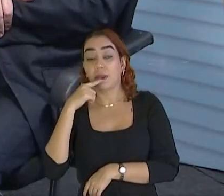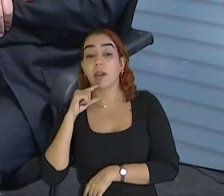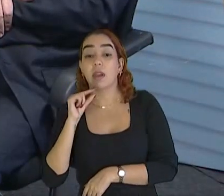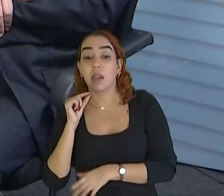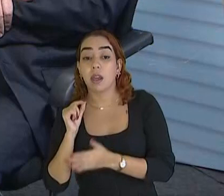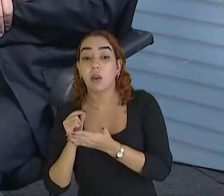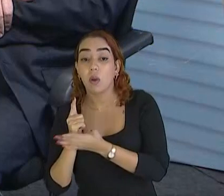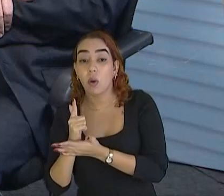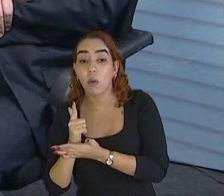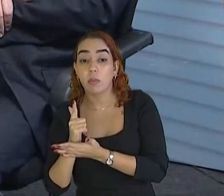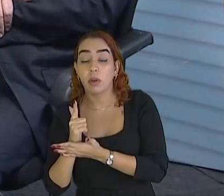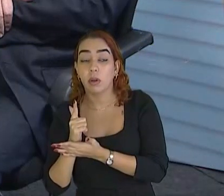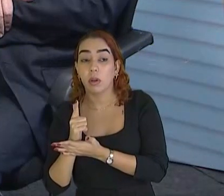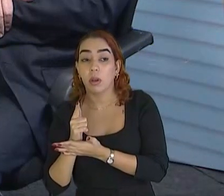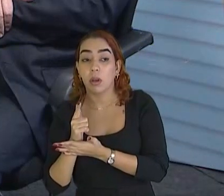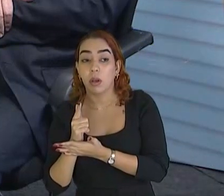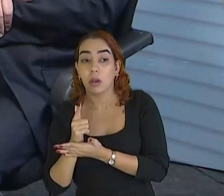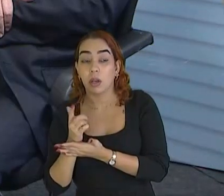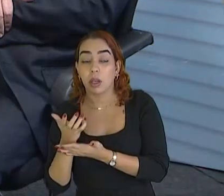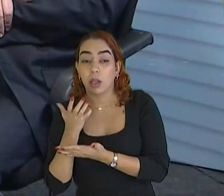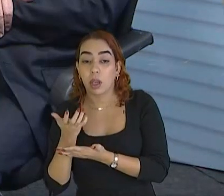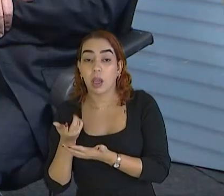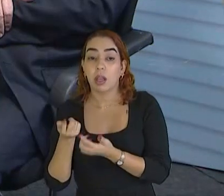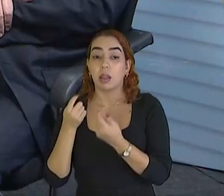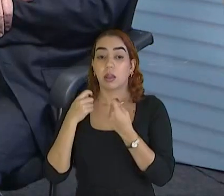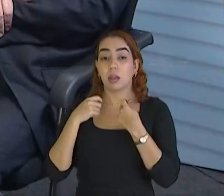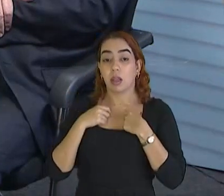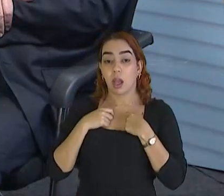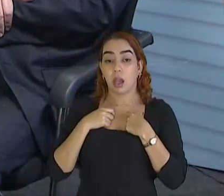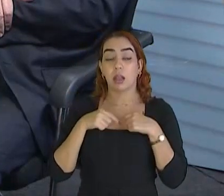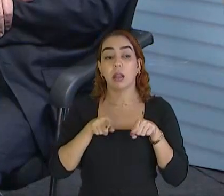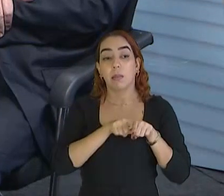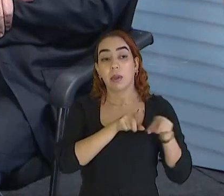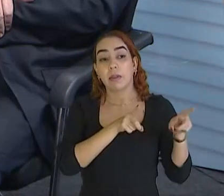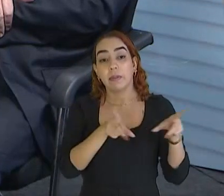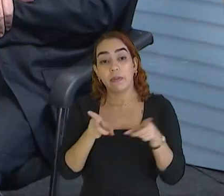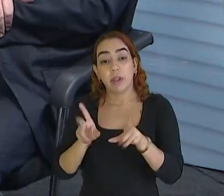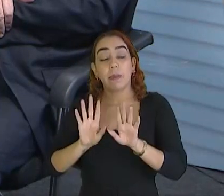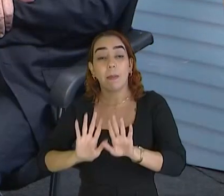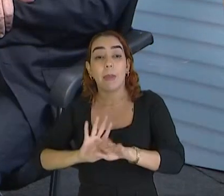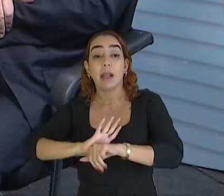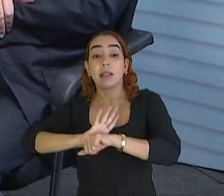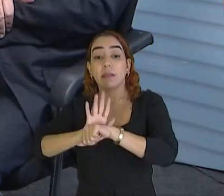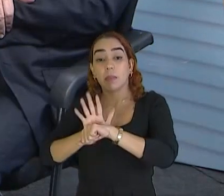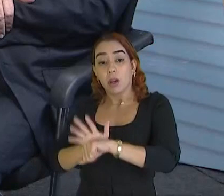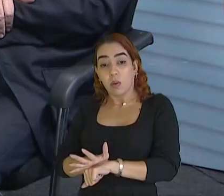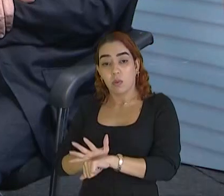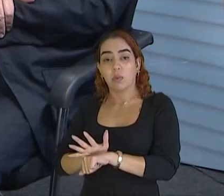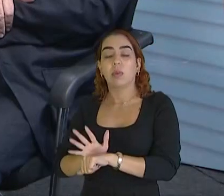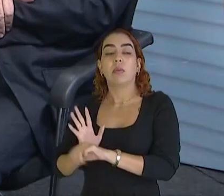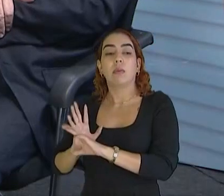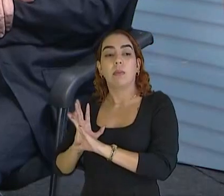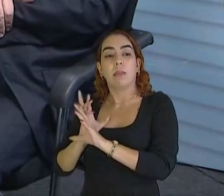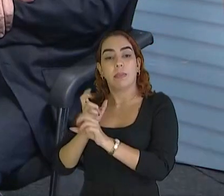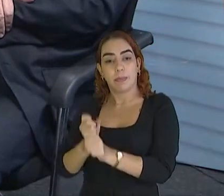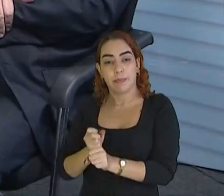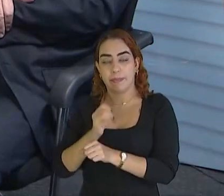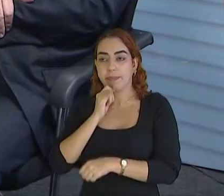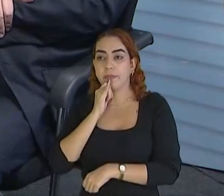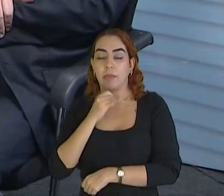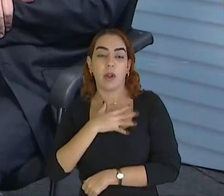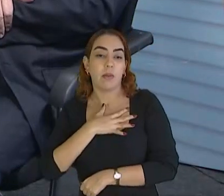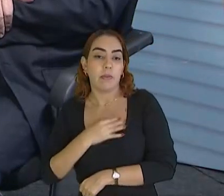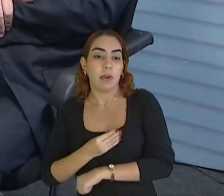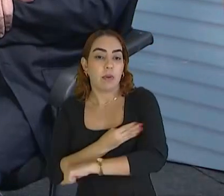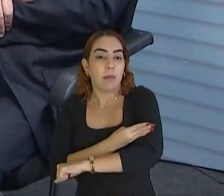grande problema? É que cometeram-se grandes injustiças raciais. O filho branco da